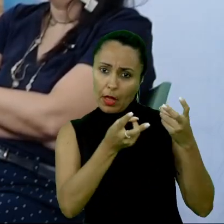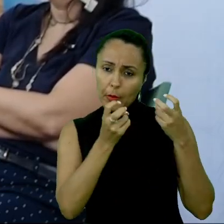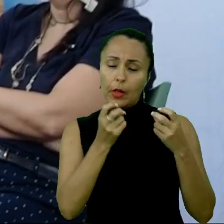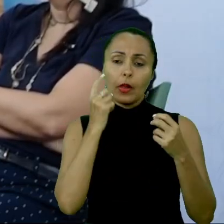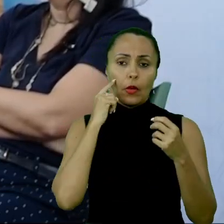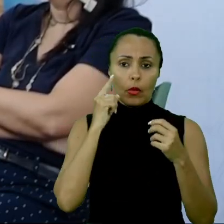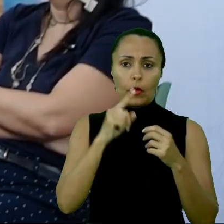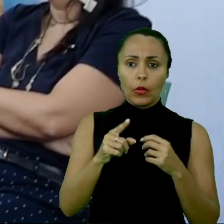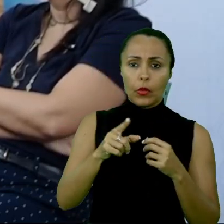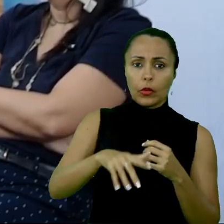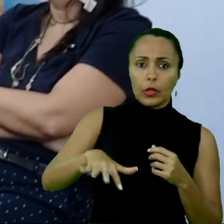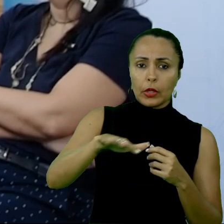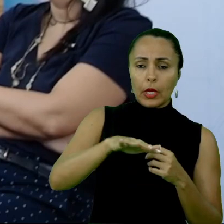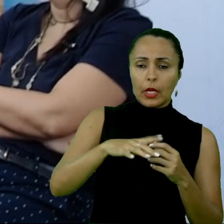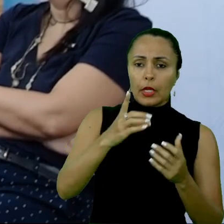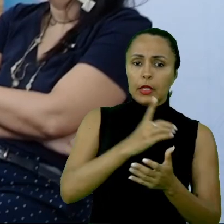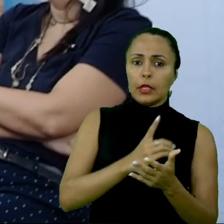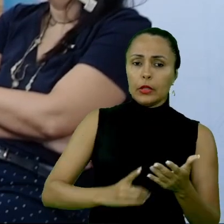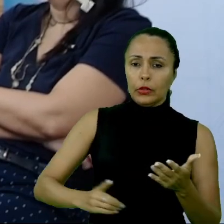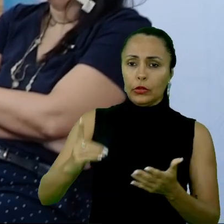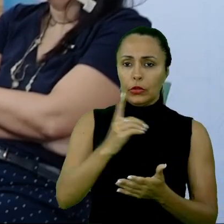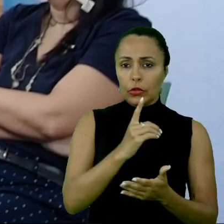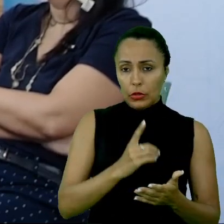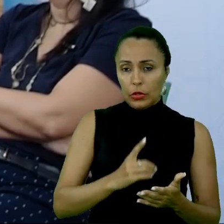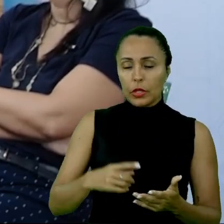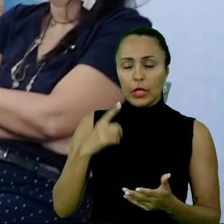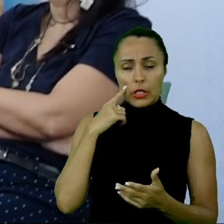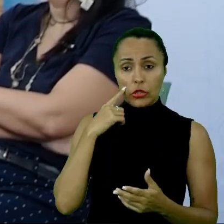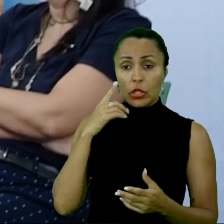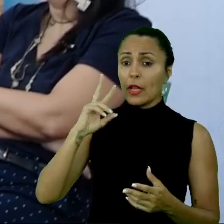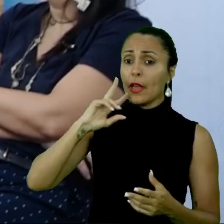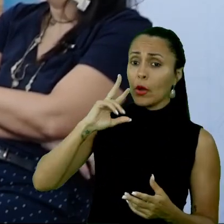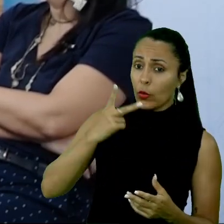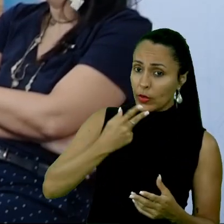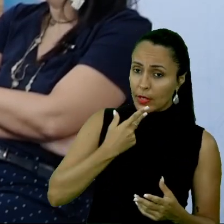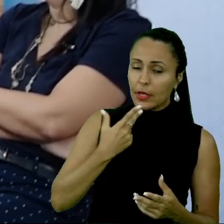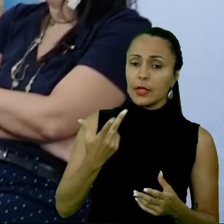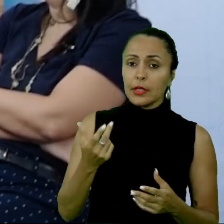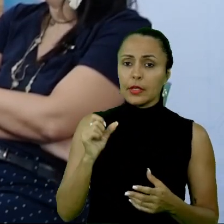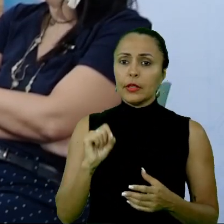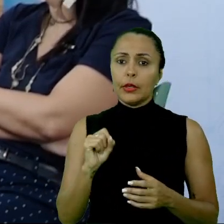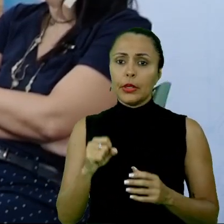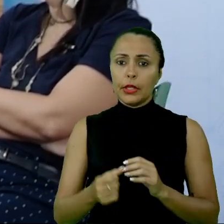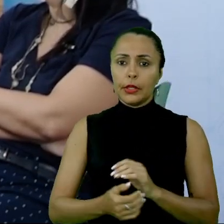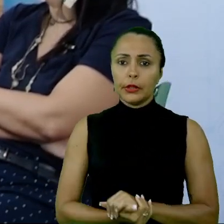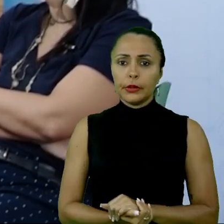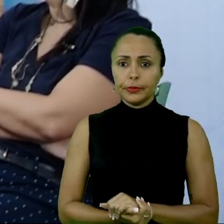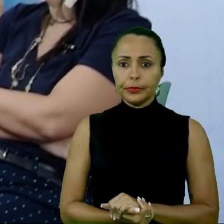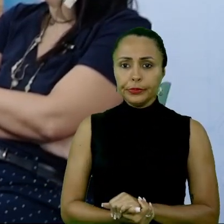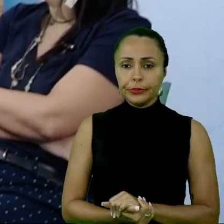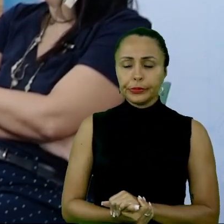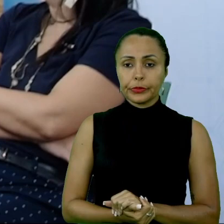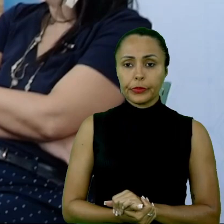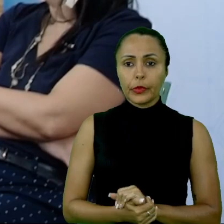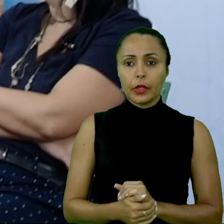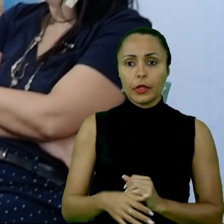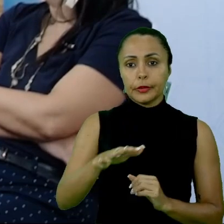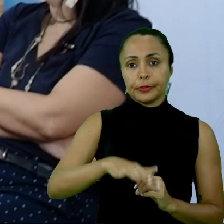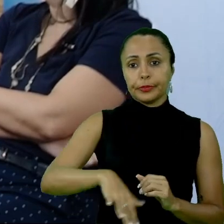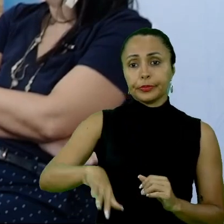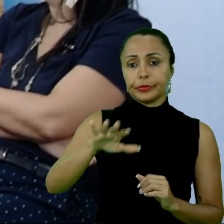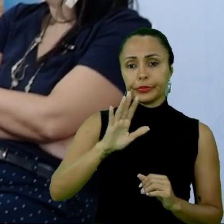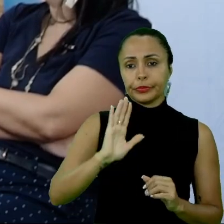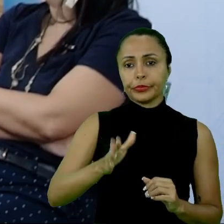e o cara é design, sei lá, vende cadernos, pode ser o Sim. exemplo, isso aqui é de fulano. Então, isso daí já